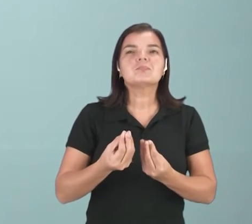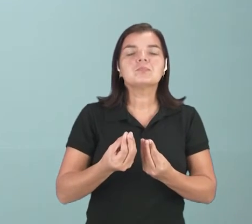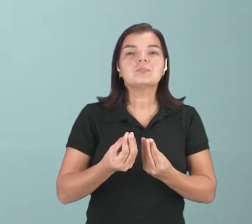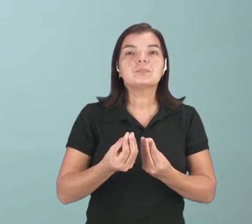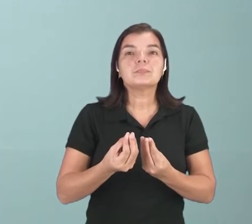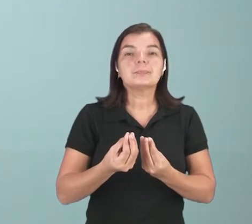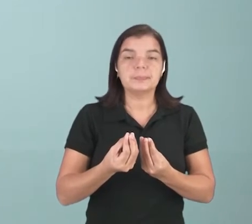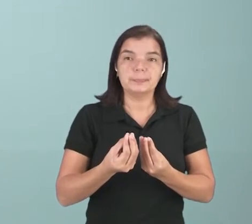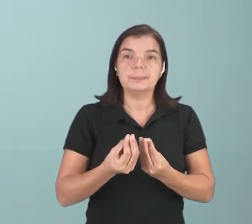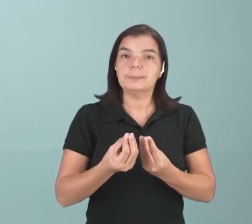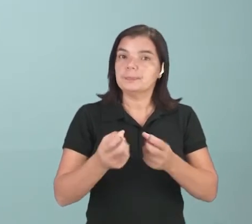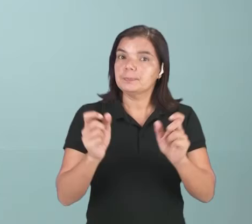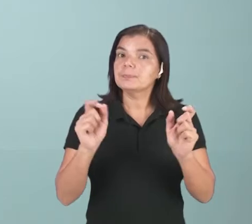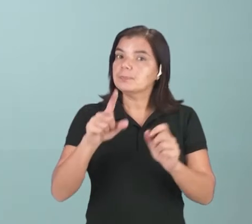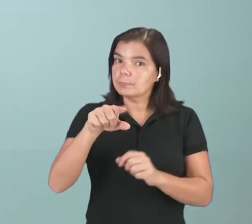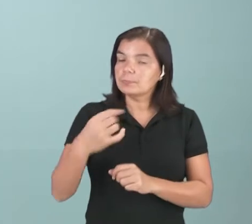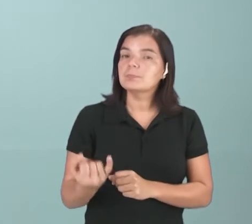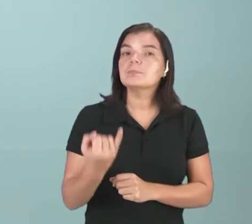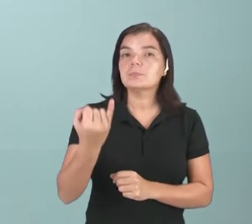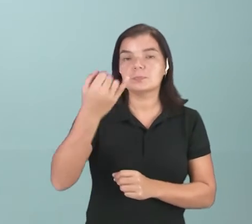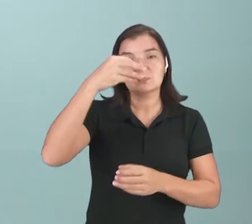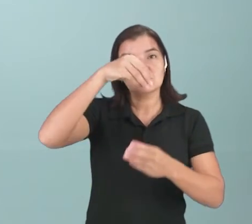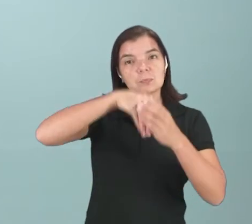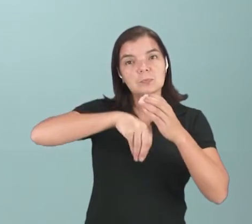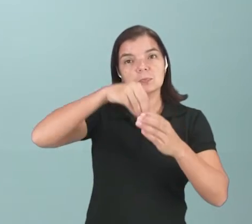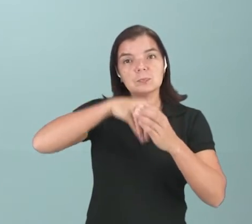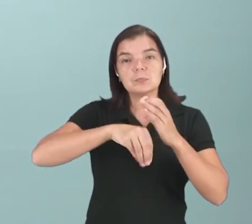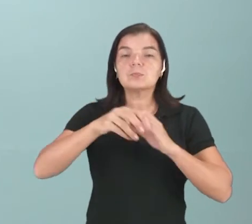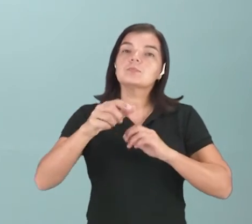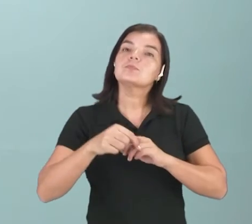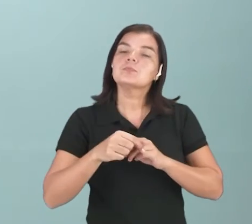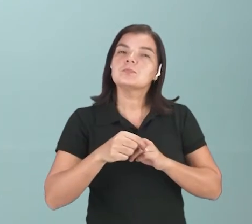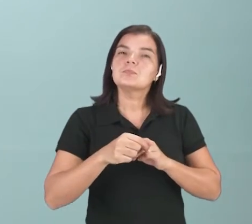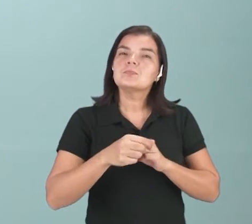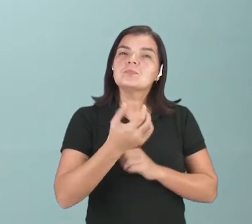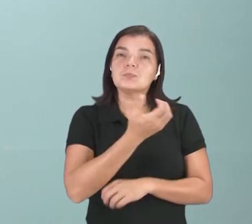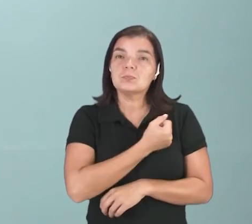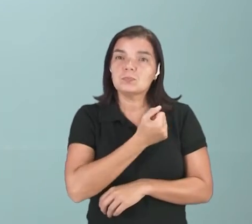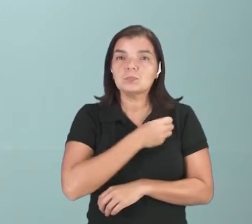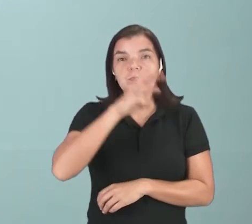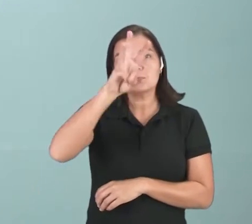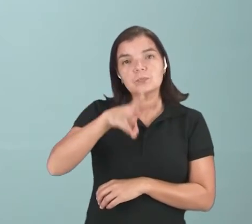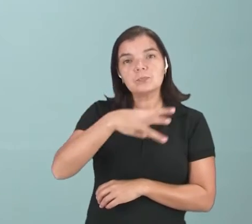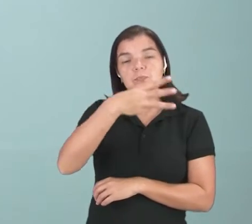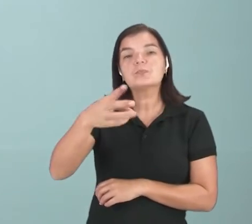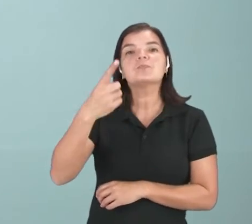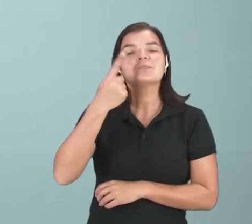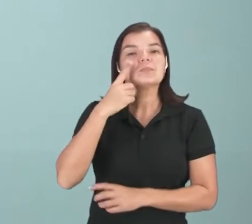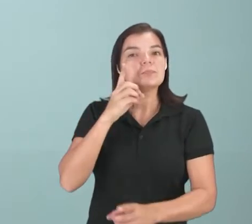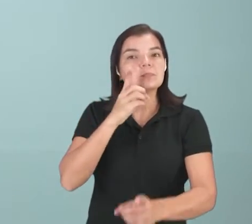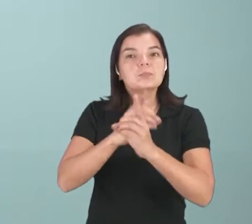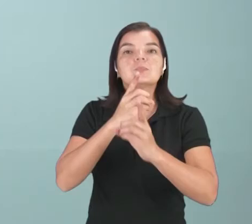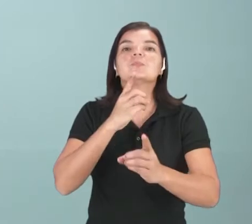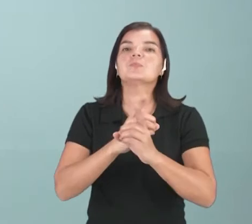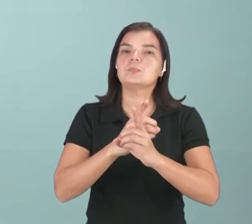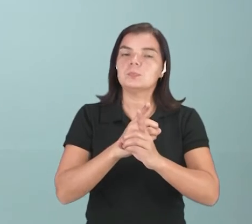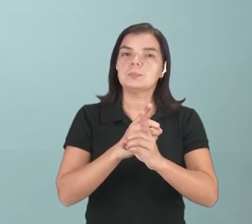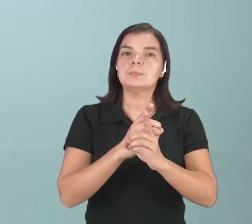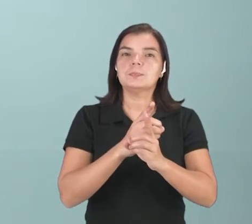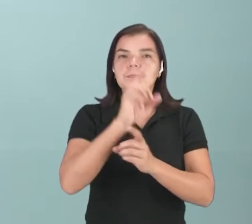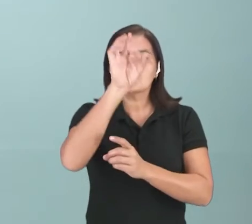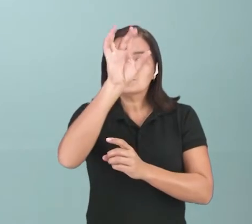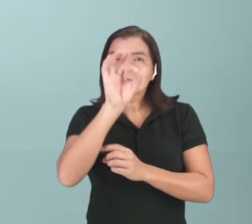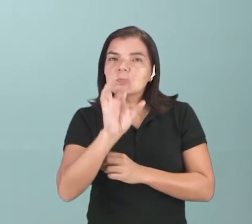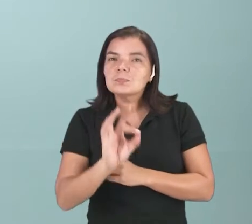as operações. O que é importante dentro do trabalho das operações com a matriz é você identificar